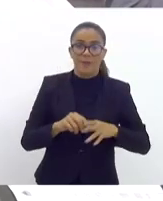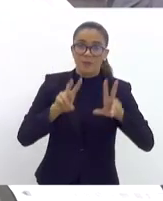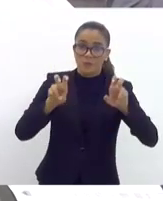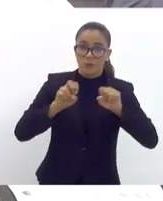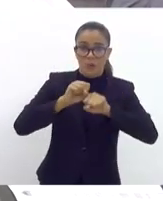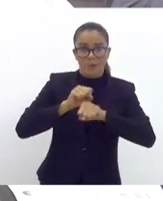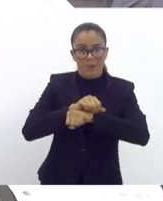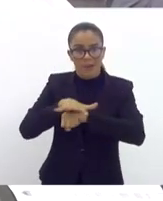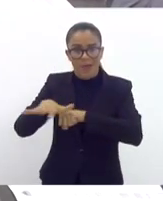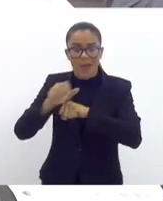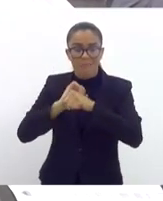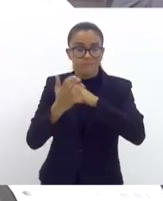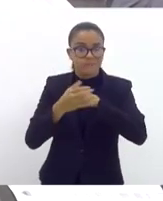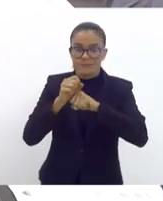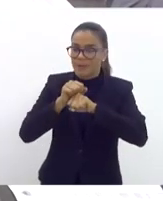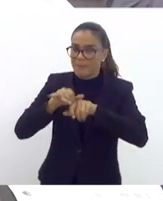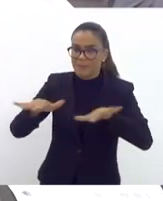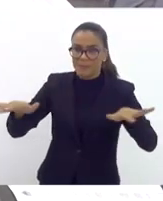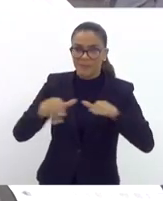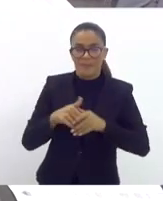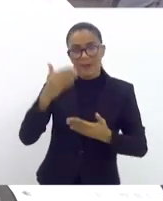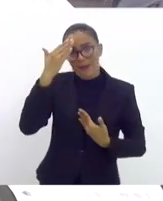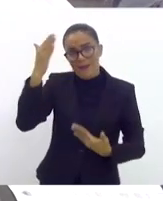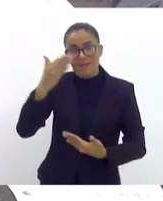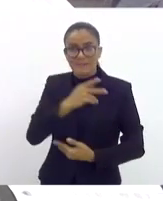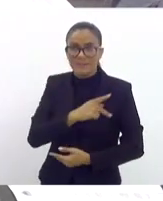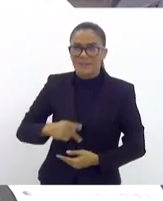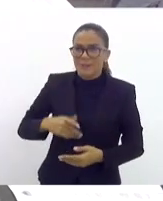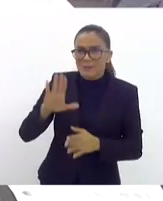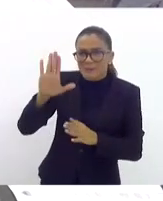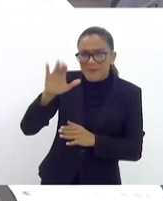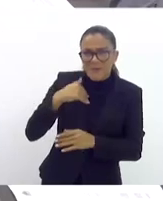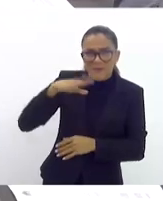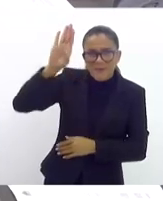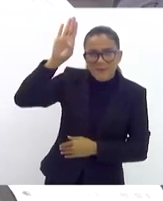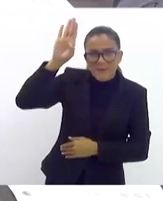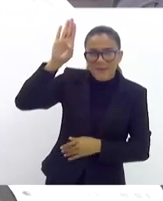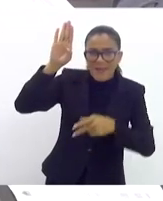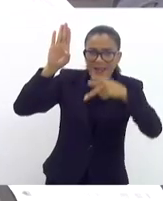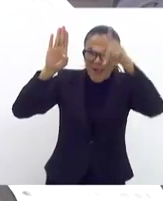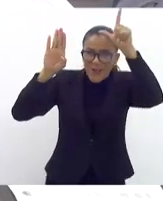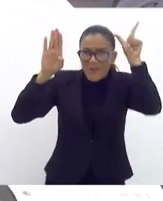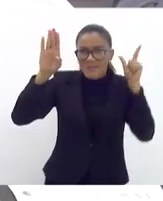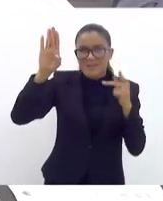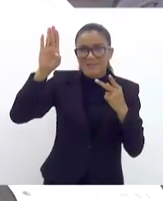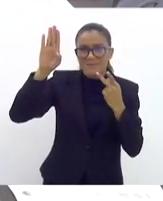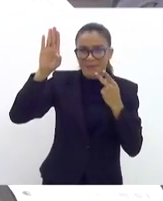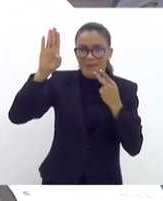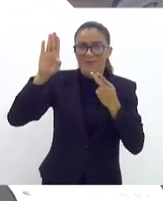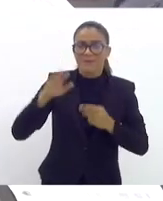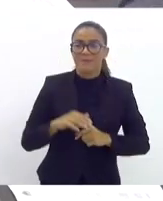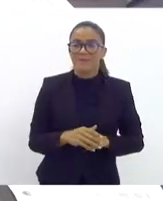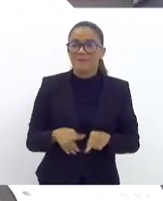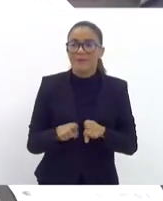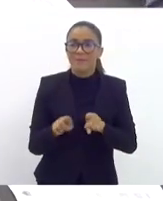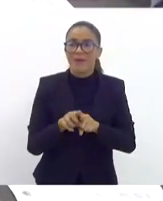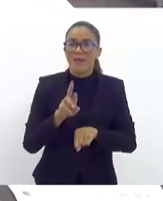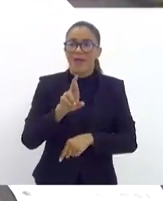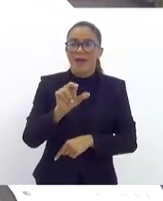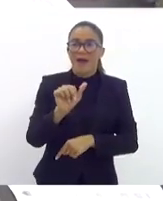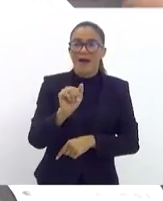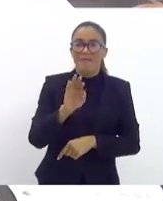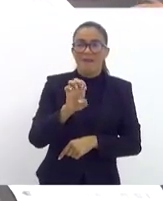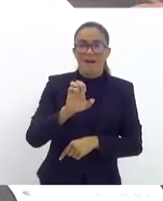então para não ser mais redundante agradecer a vossa excelência agradecer também ao nosso diretor -geral Rafael Thompson aqui conosco sempre